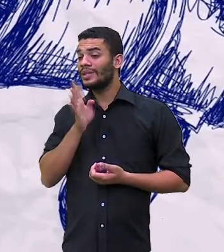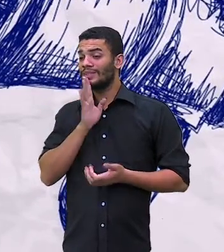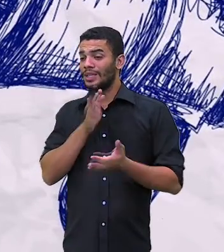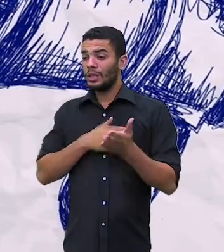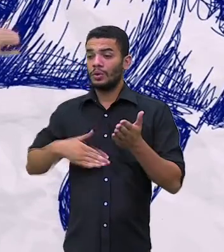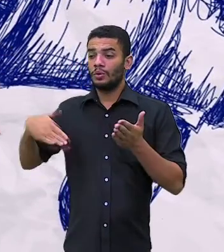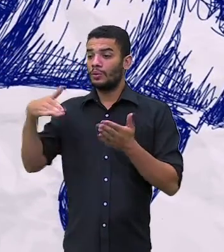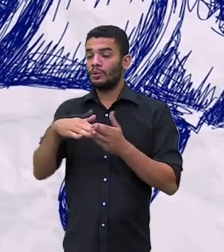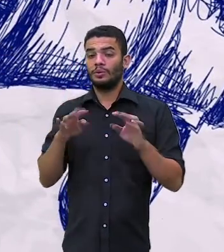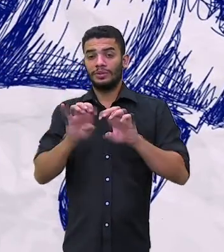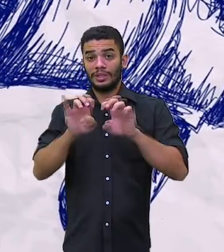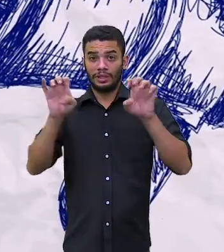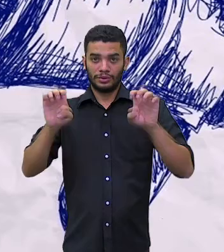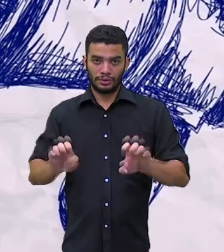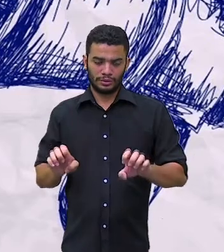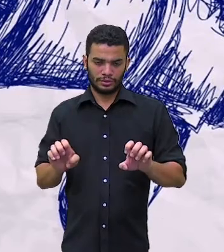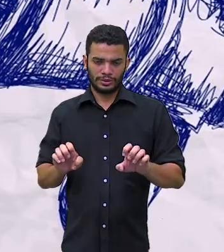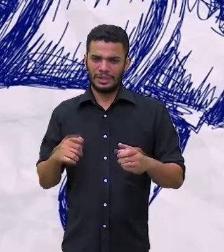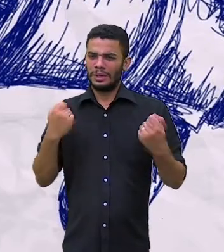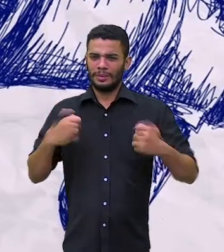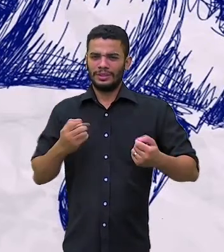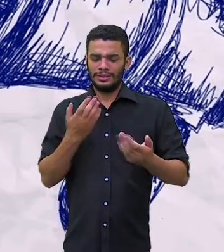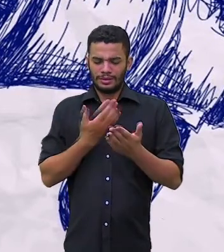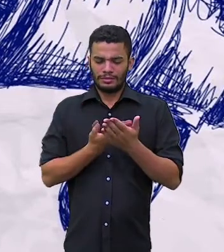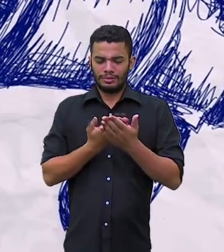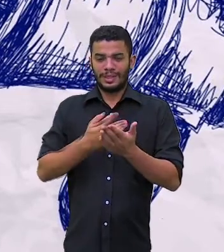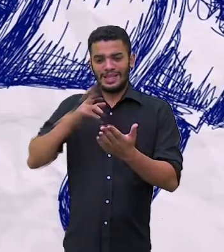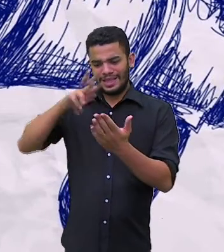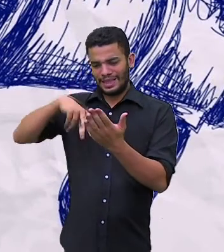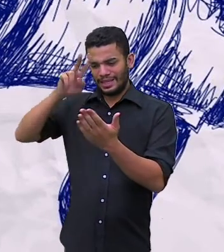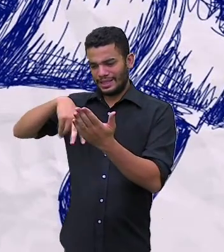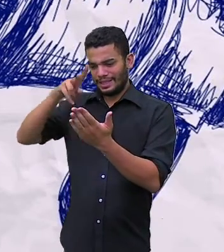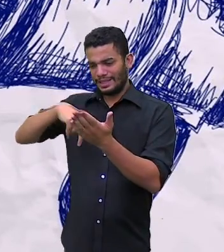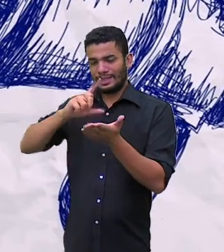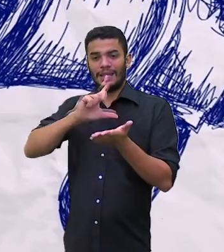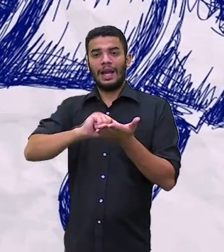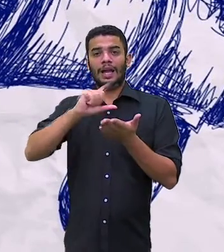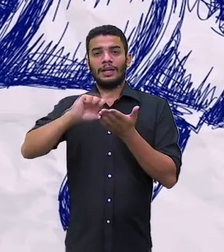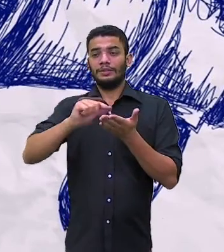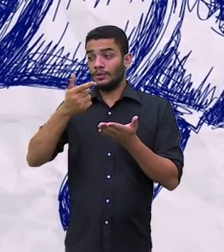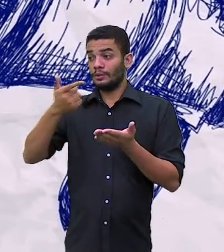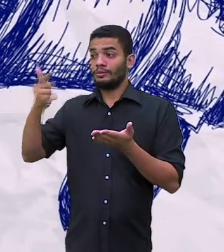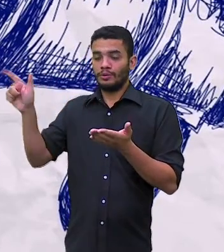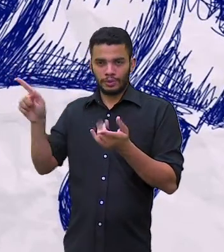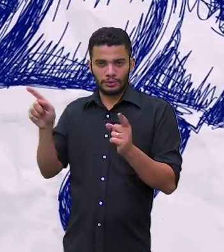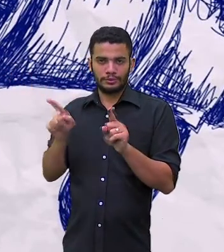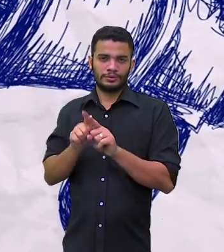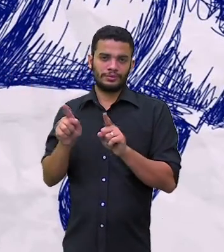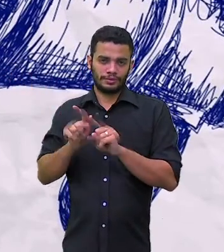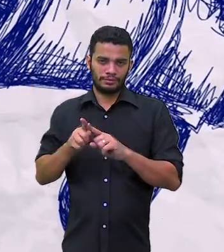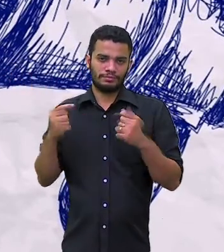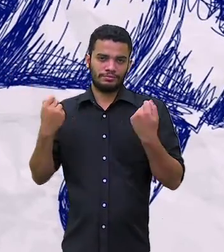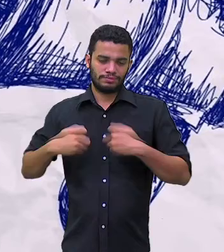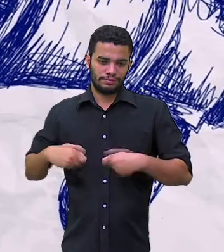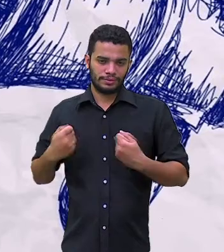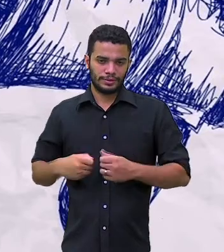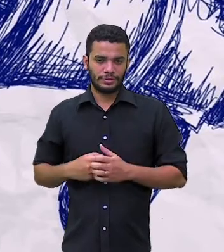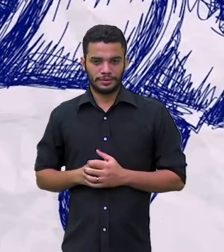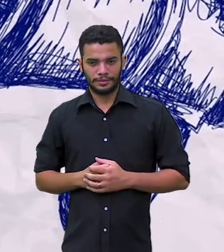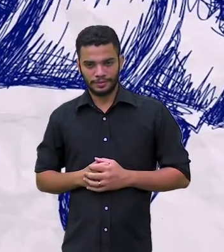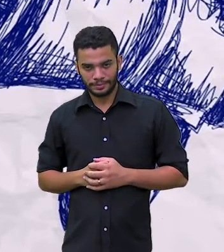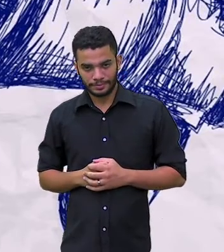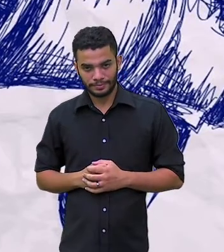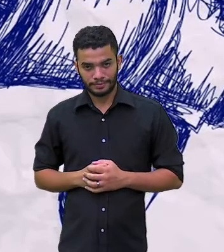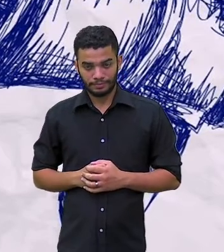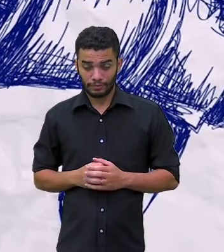leia outros artigos para que você tenha essa proximidade aí com esses tipos de textos, né? E para